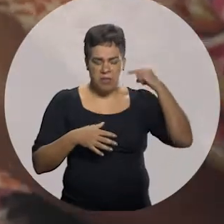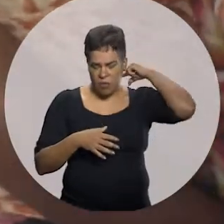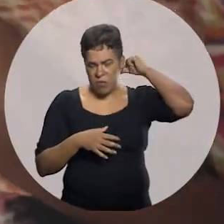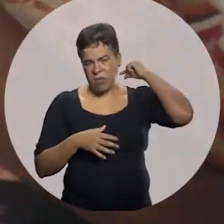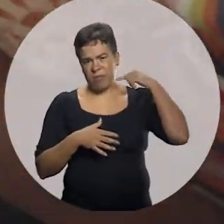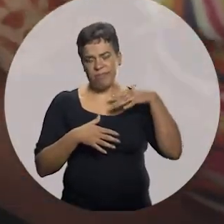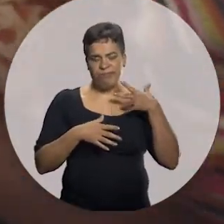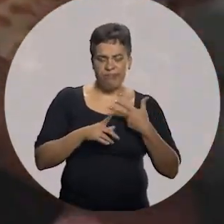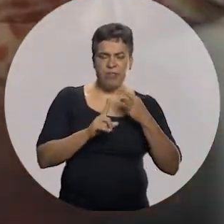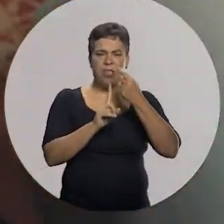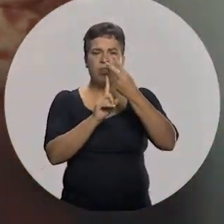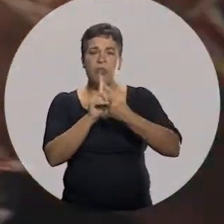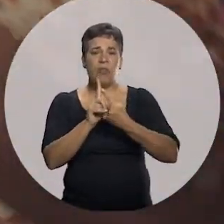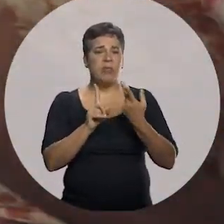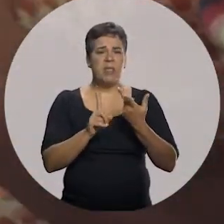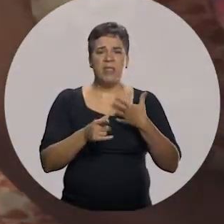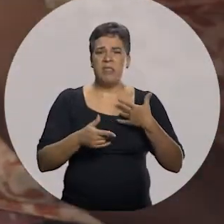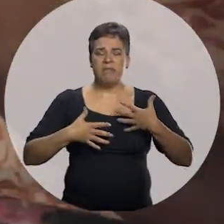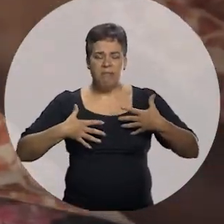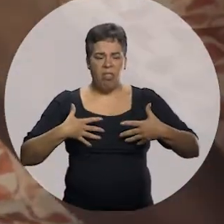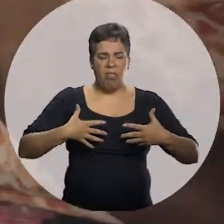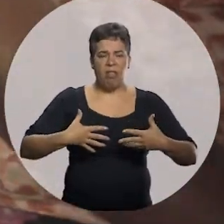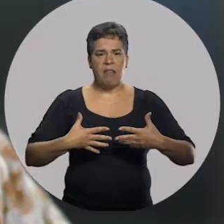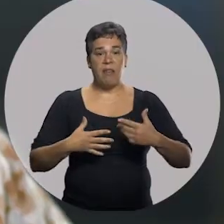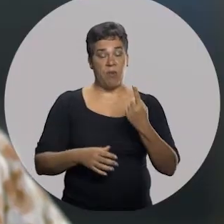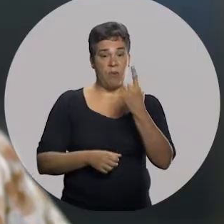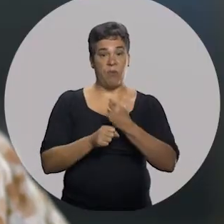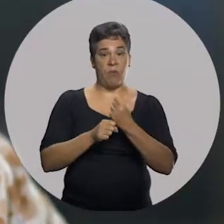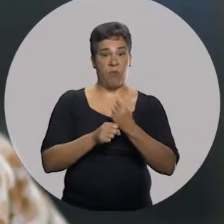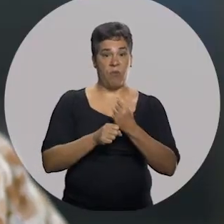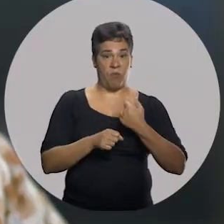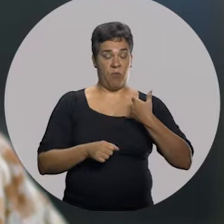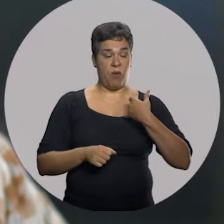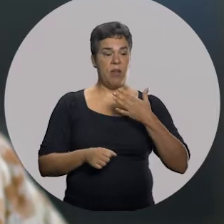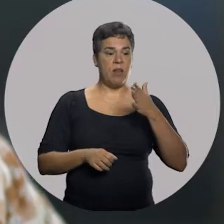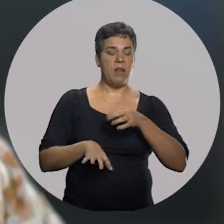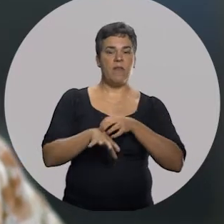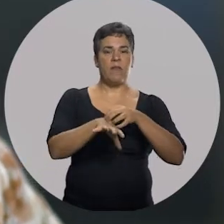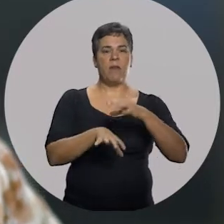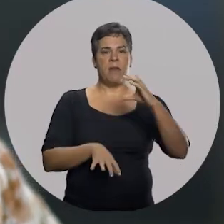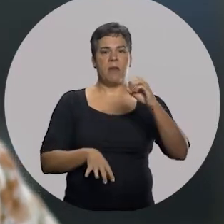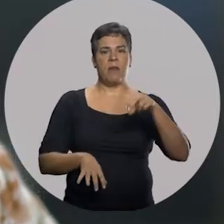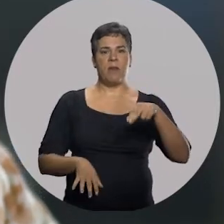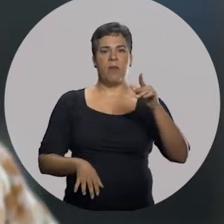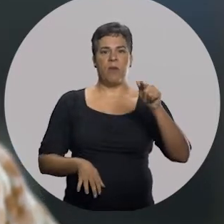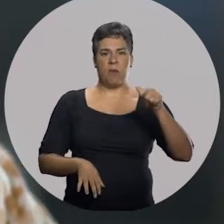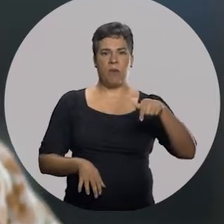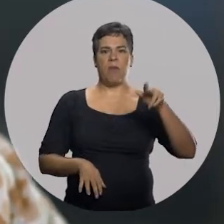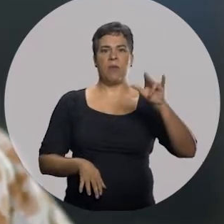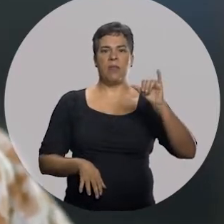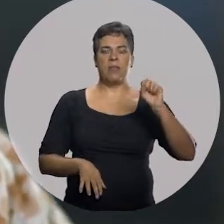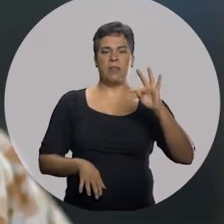o pescocinho molinho, com 2 meses ele não tinha movimento nenhum. Aí com 1 ano eu levei ele pra Conquista, o Alto da Conquista em